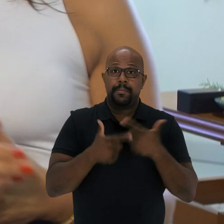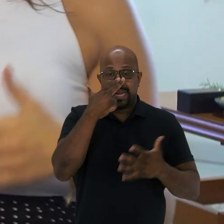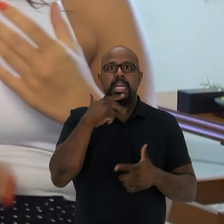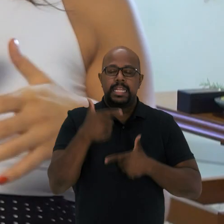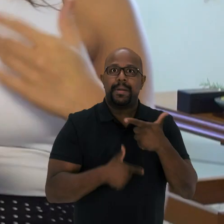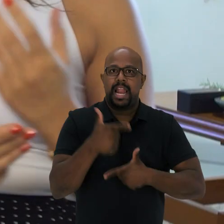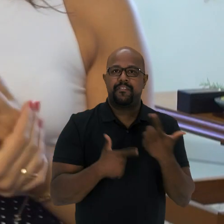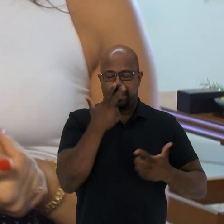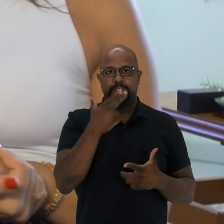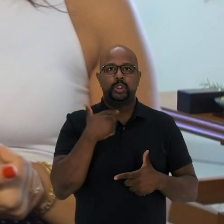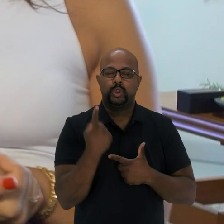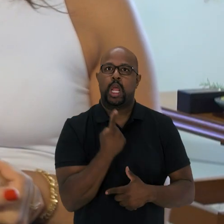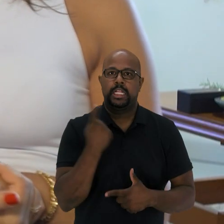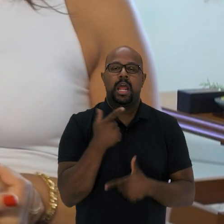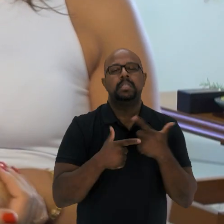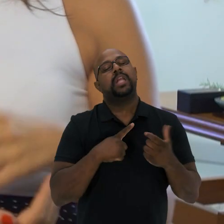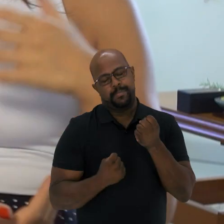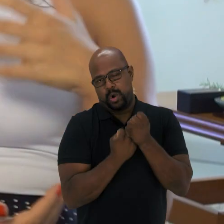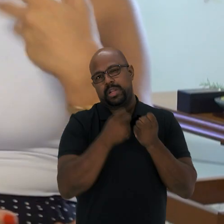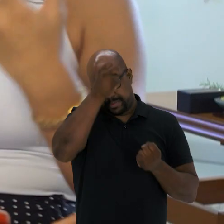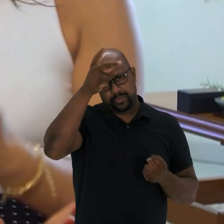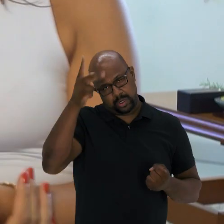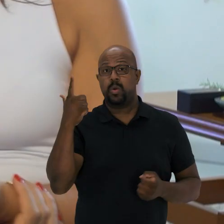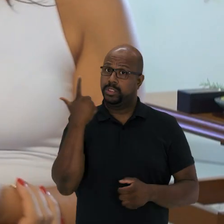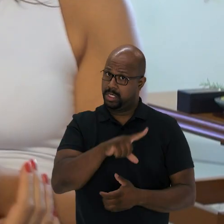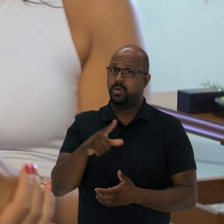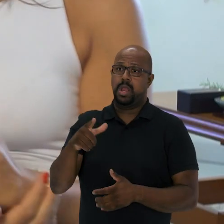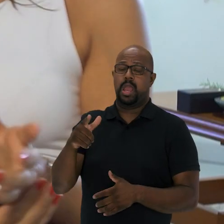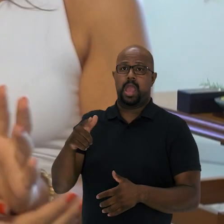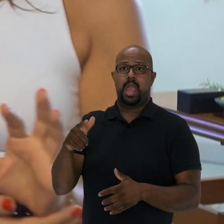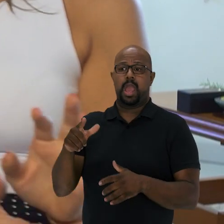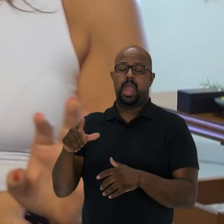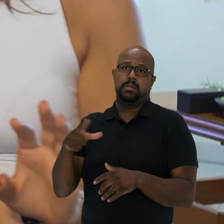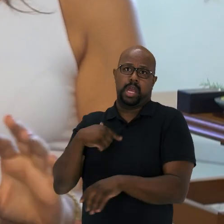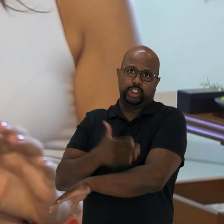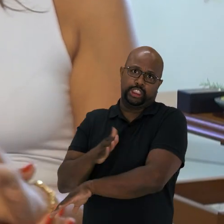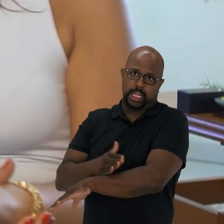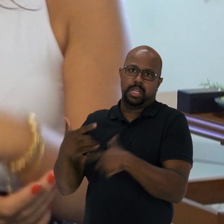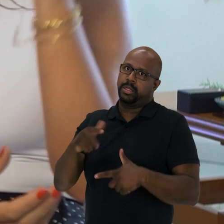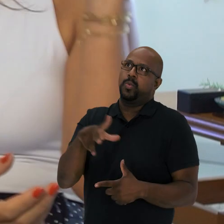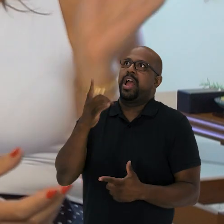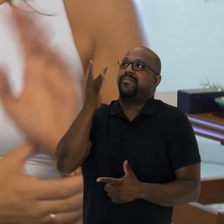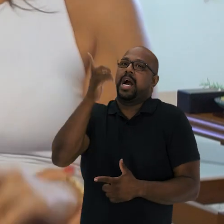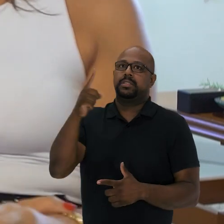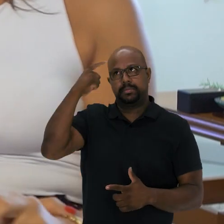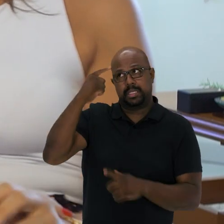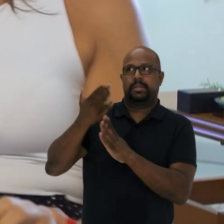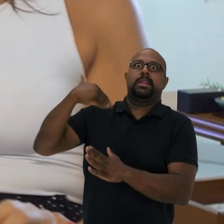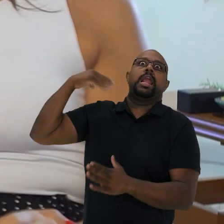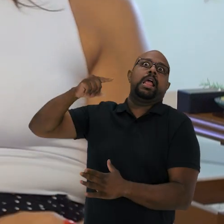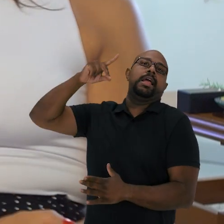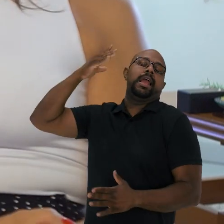né? Ele tinha o apoio, acabou tendo o apoio da prefeitura, tanto que conseguiu estagiários, o que não é tão comum assim, né? Ainda mais considerando